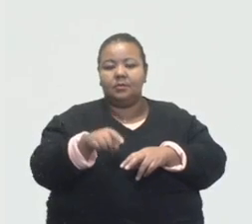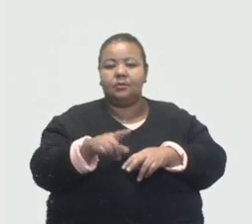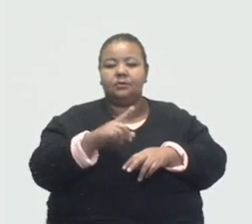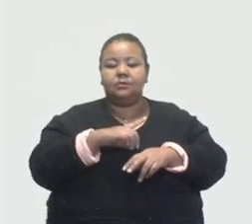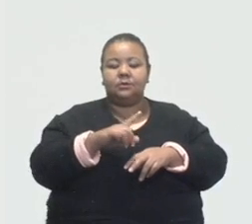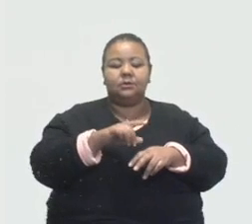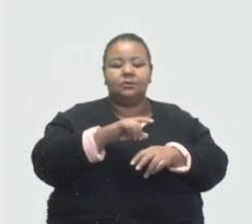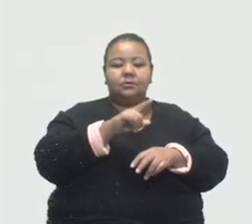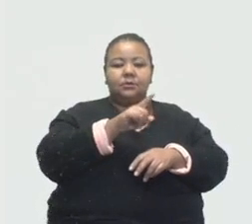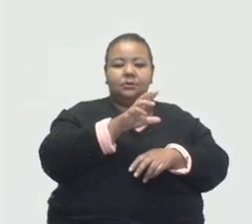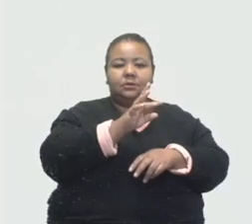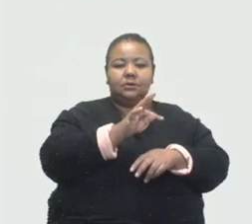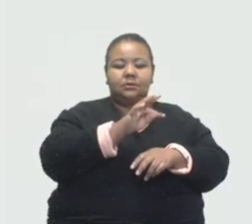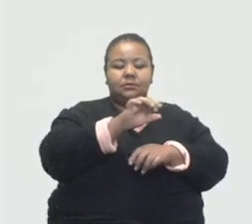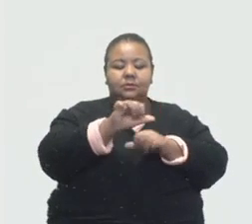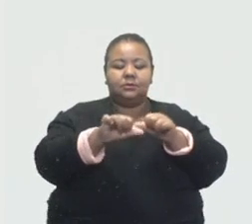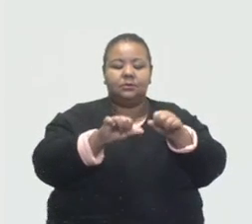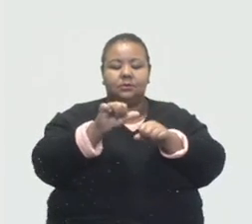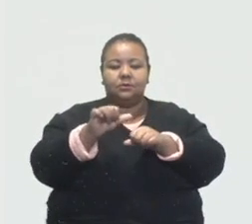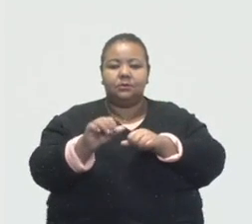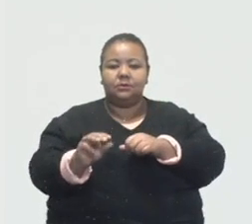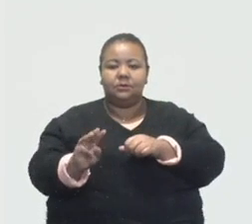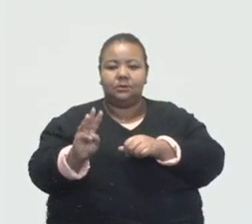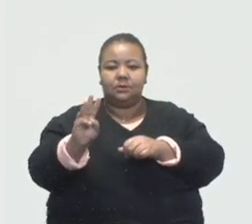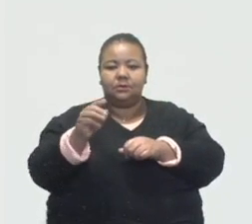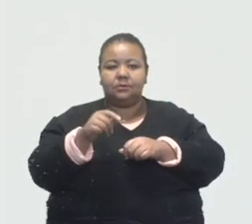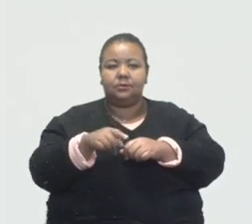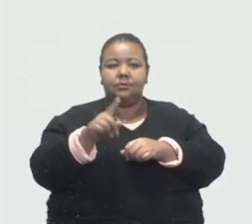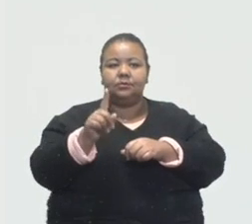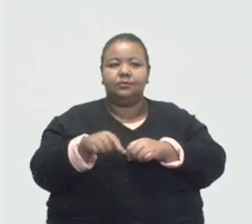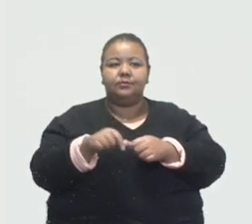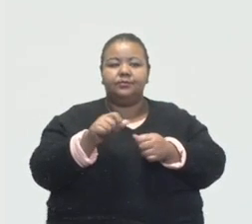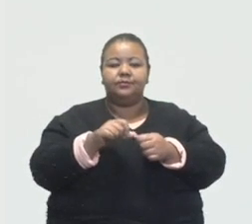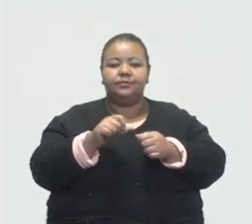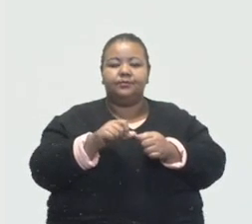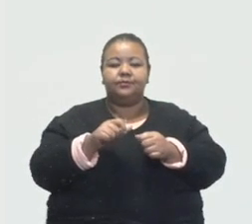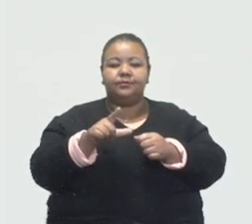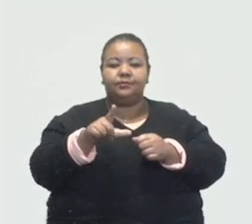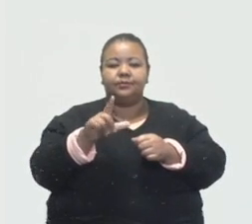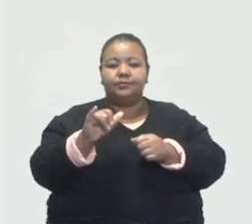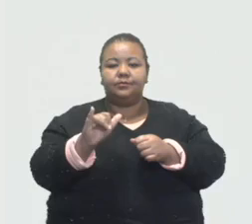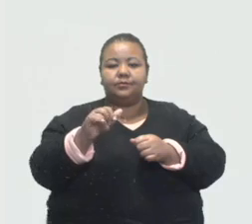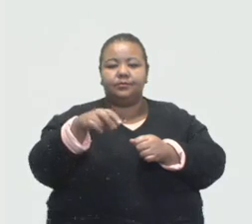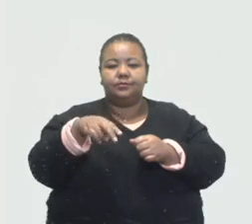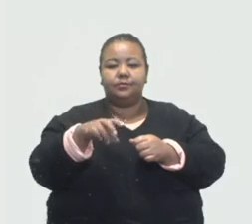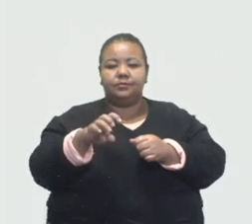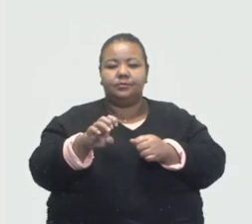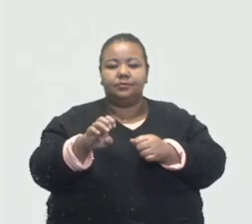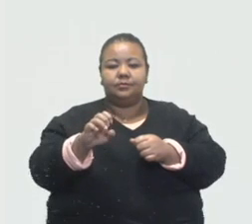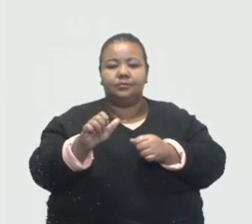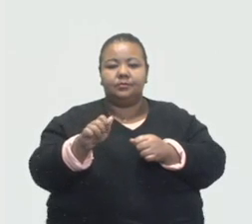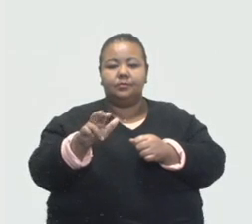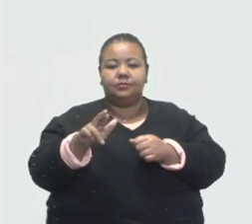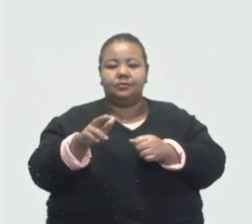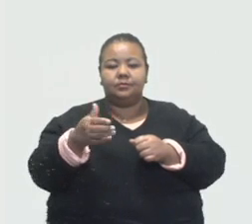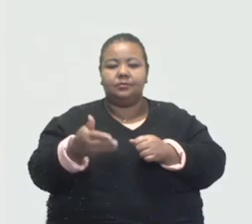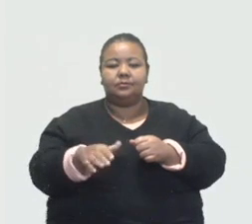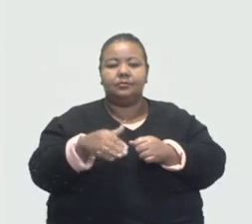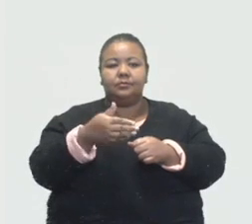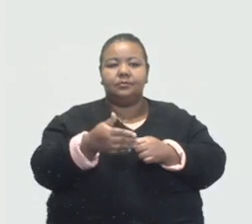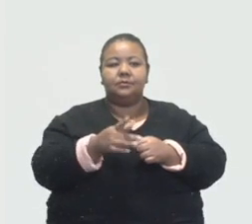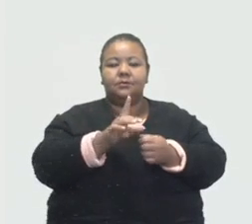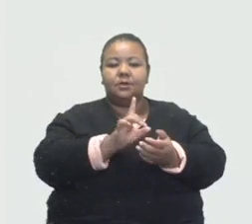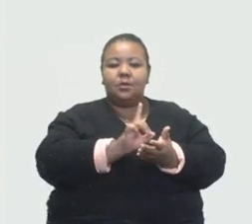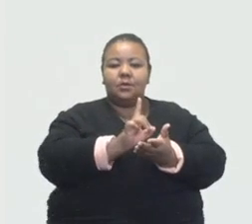temos a transformação T de V em W, e ela é uma transformação linear. Então, nós temos que a dimensão do meu